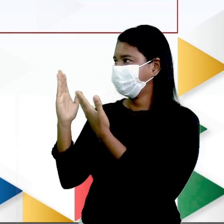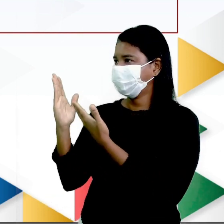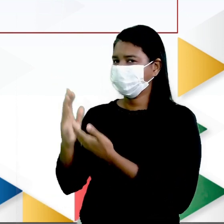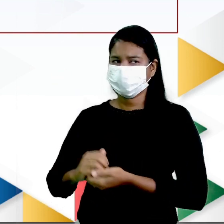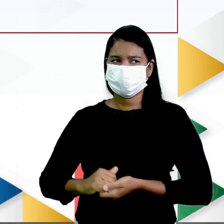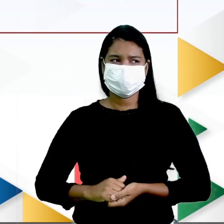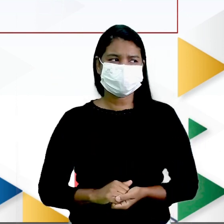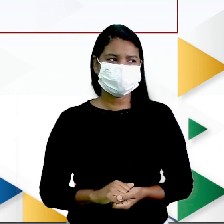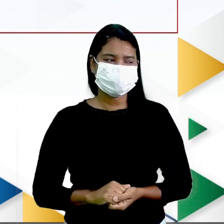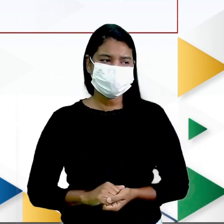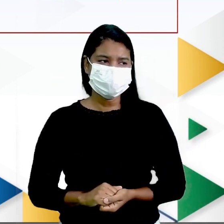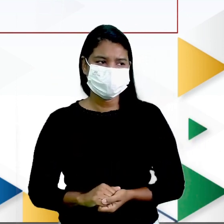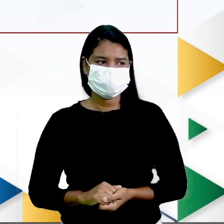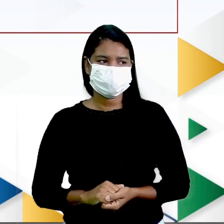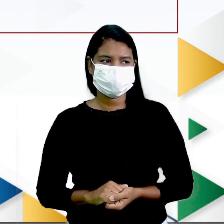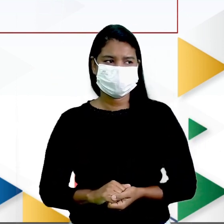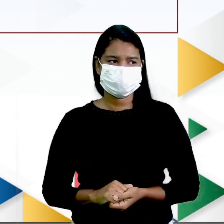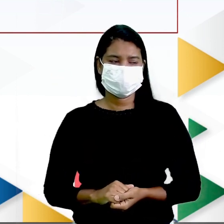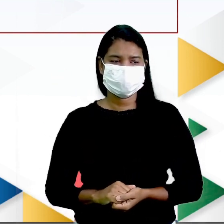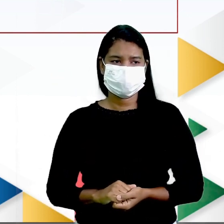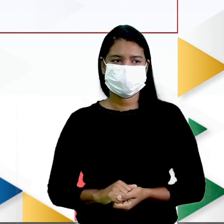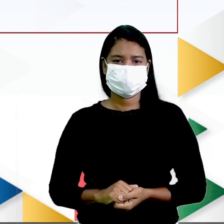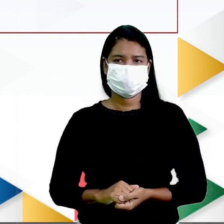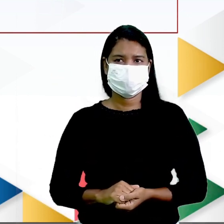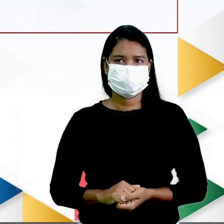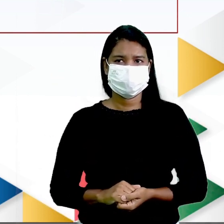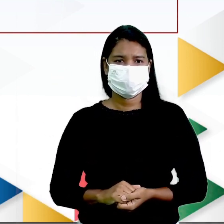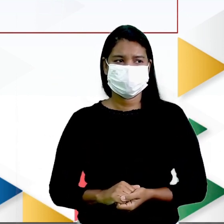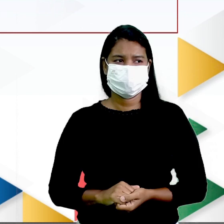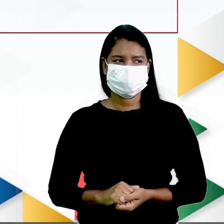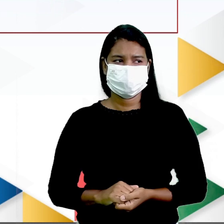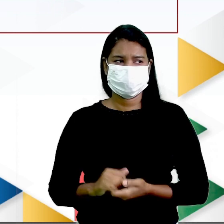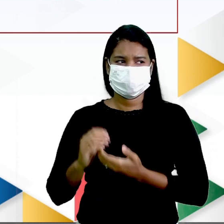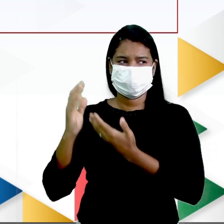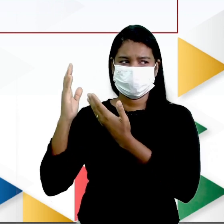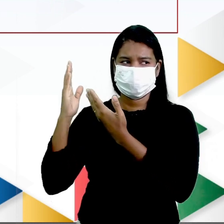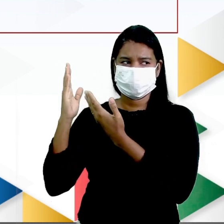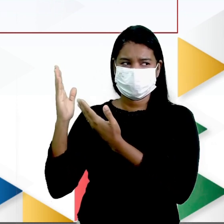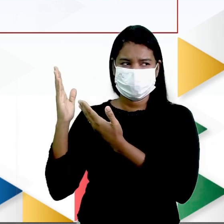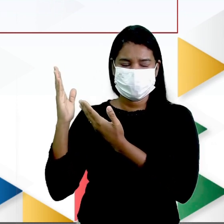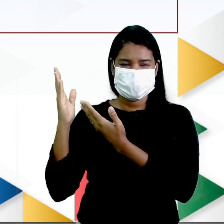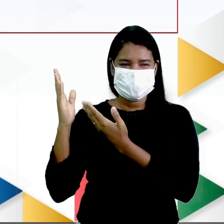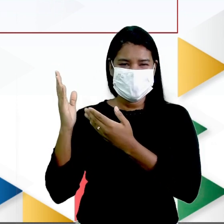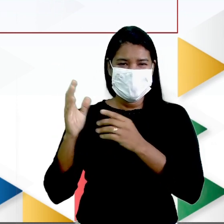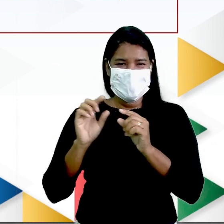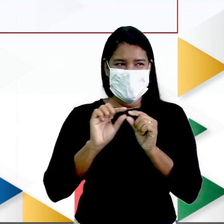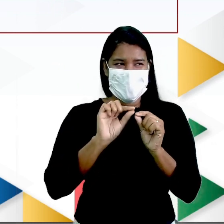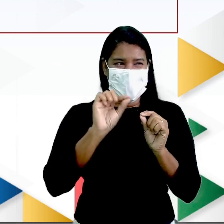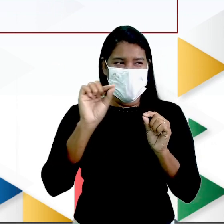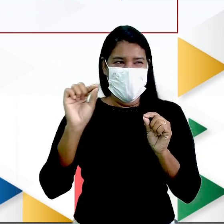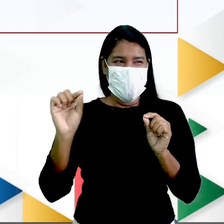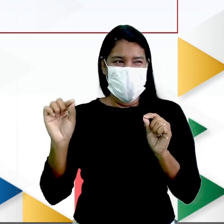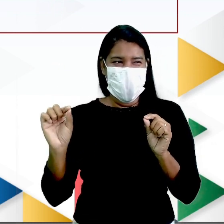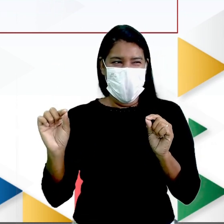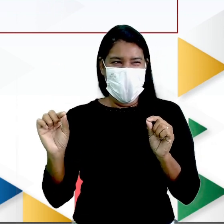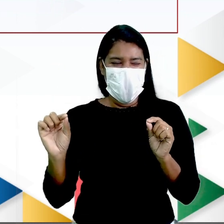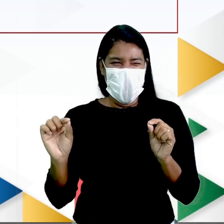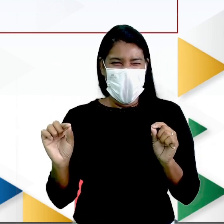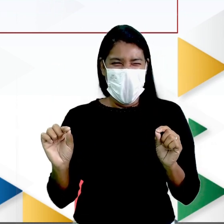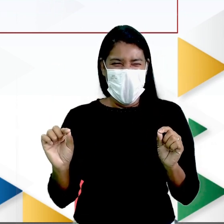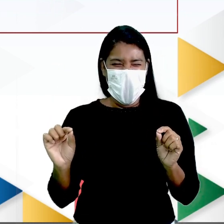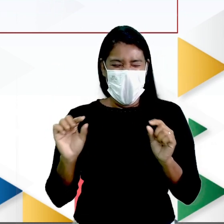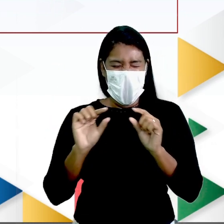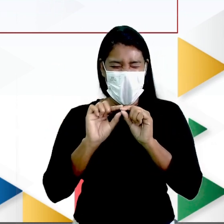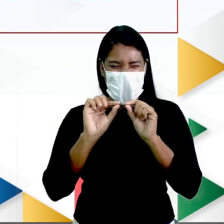tá? Vamos recapitular? Região com seu contorno fechada,